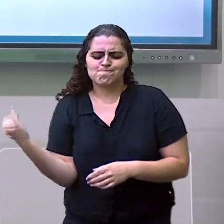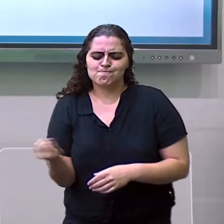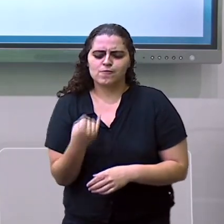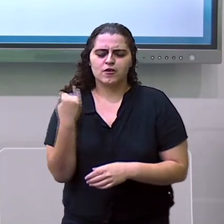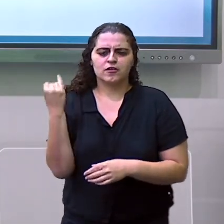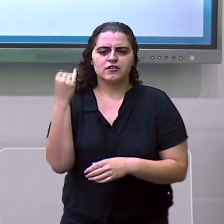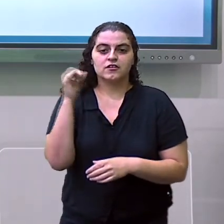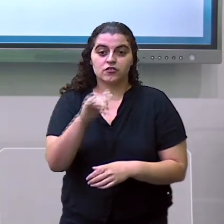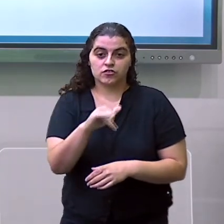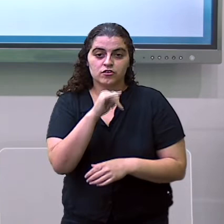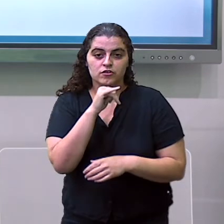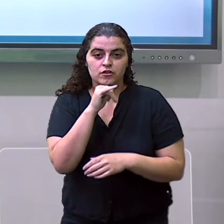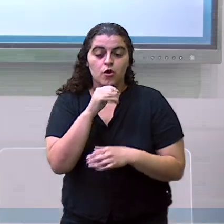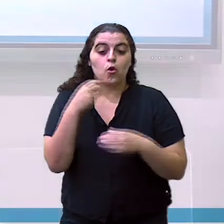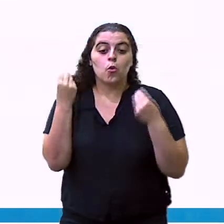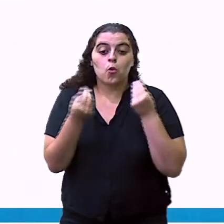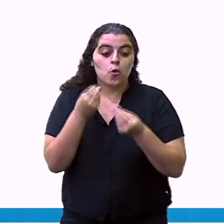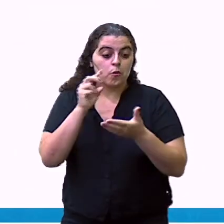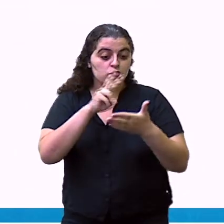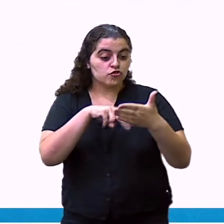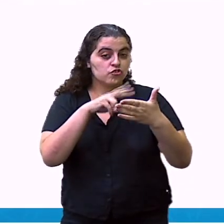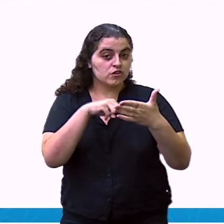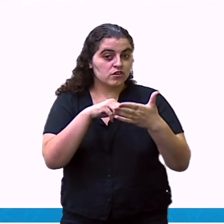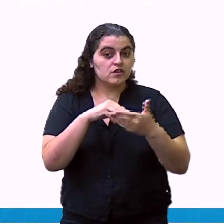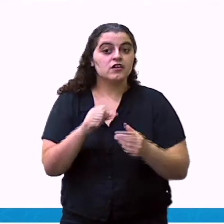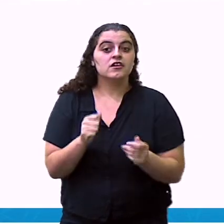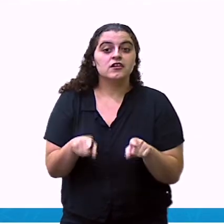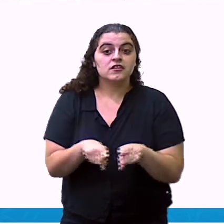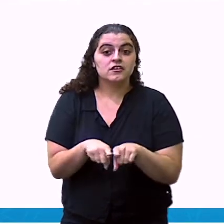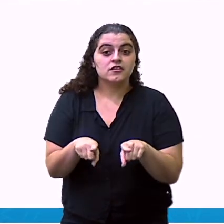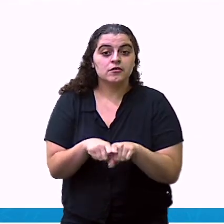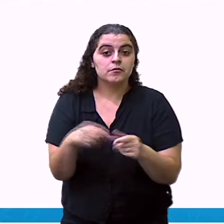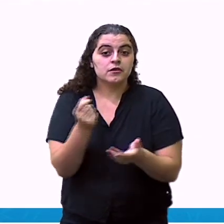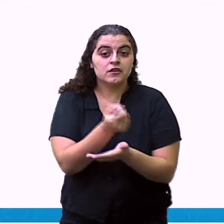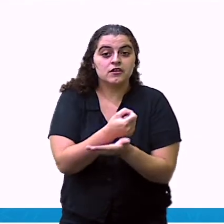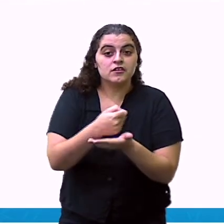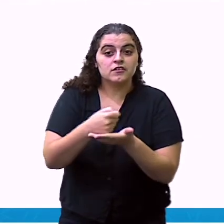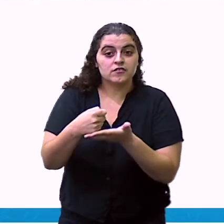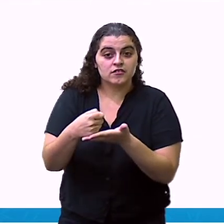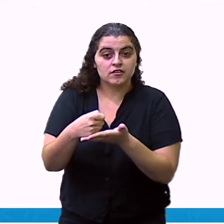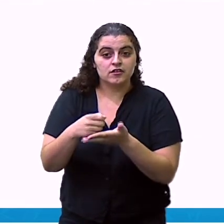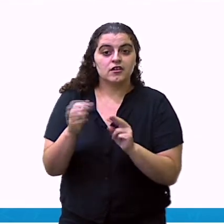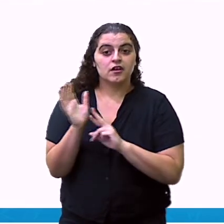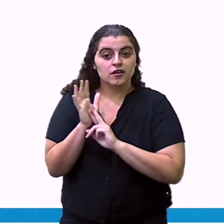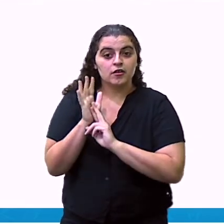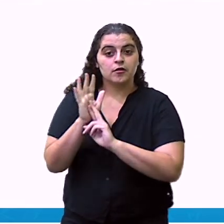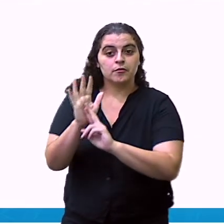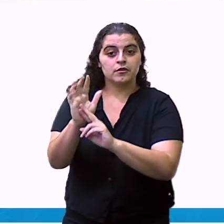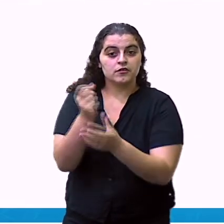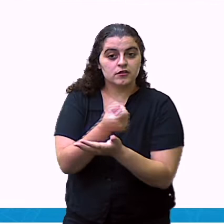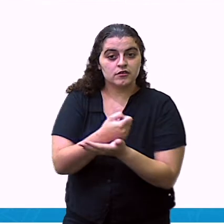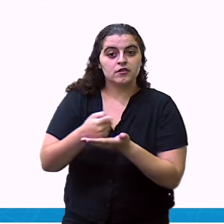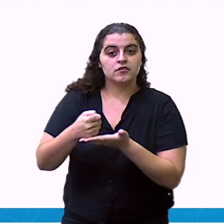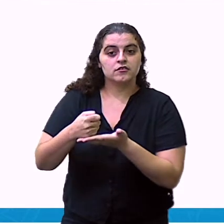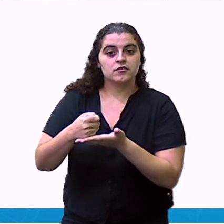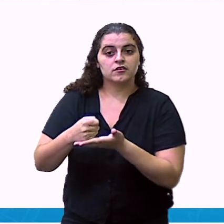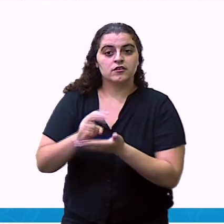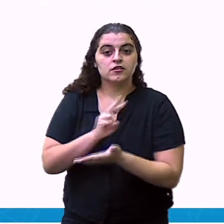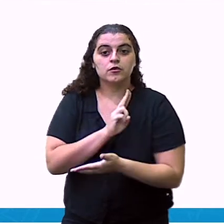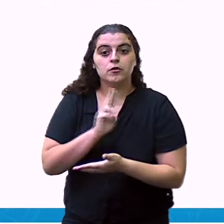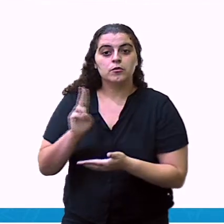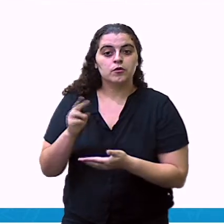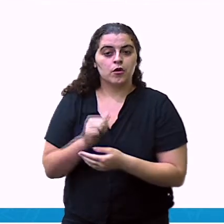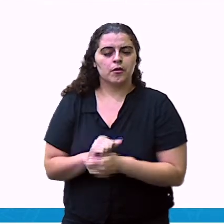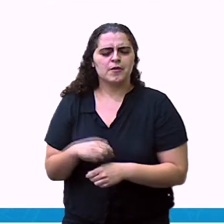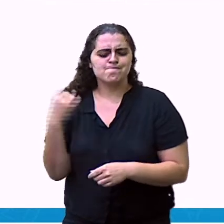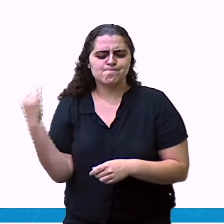é como a gente faz a leitura e a escrita de um número fracionário, né? O extenso desse número. É muito